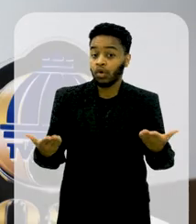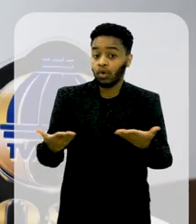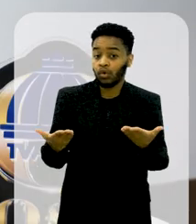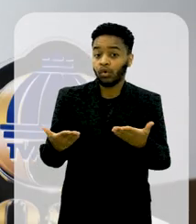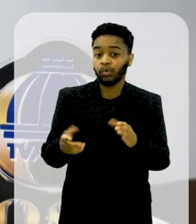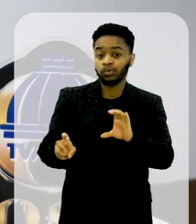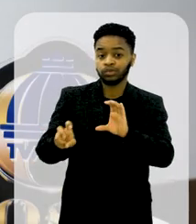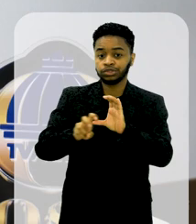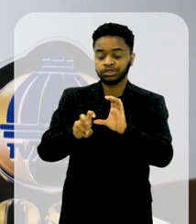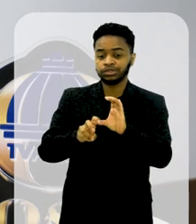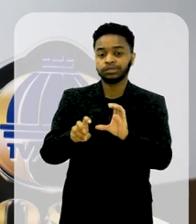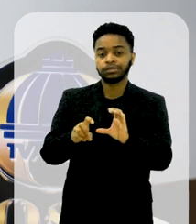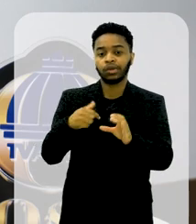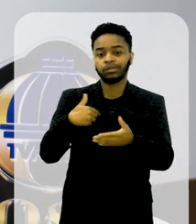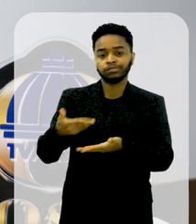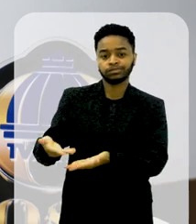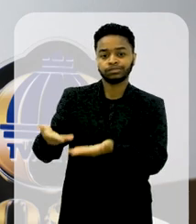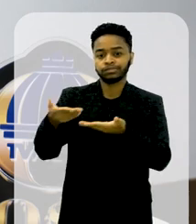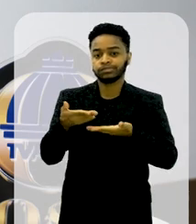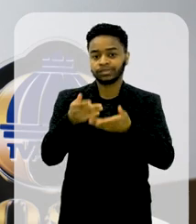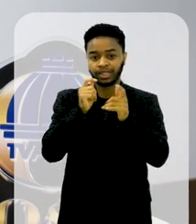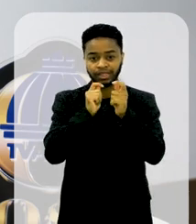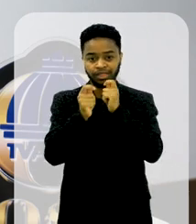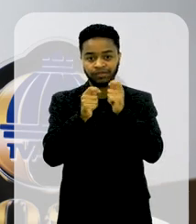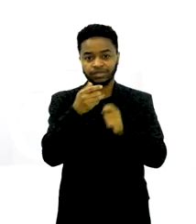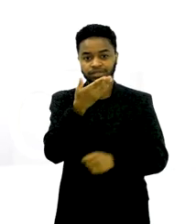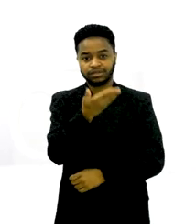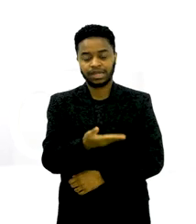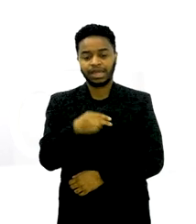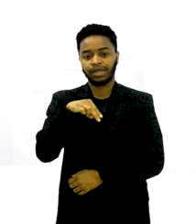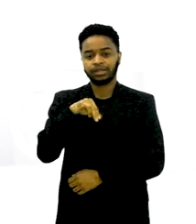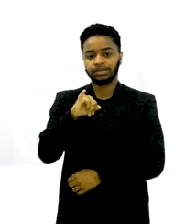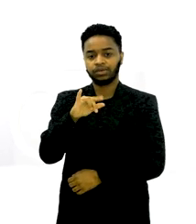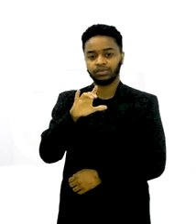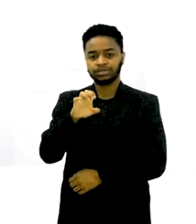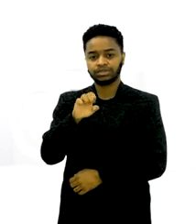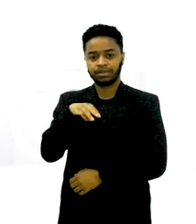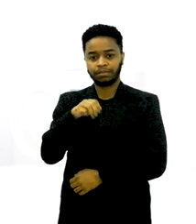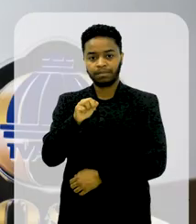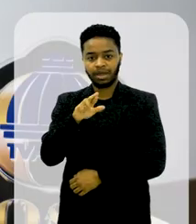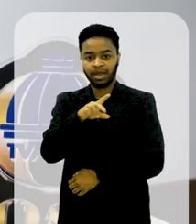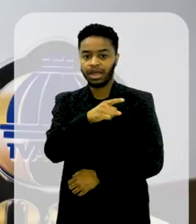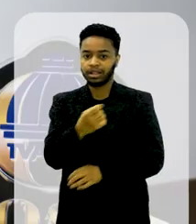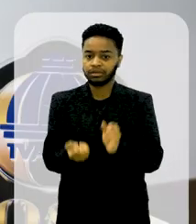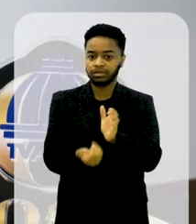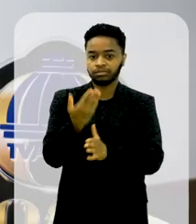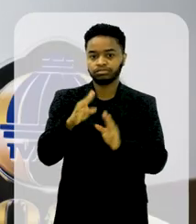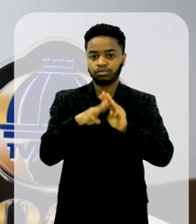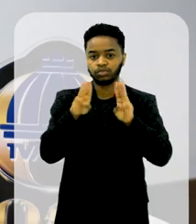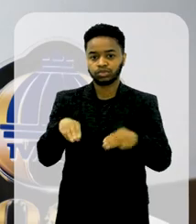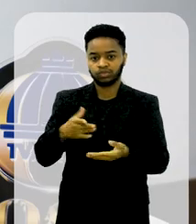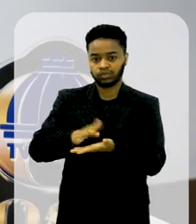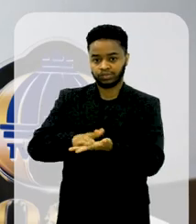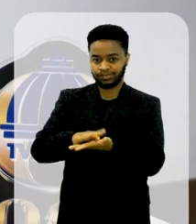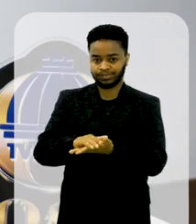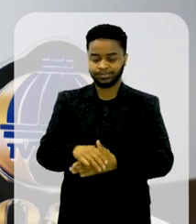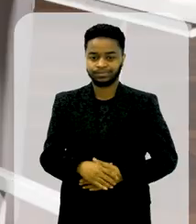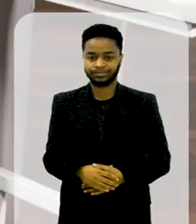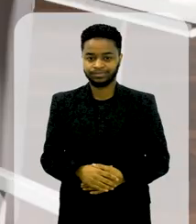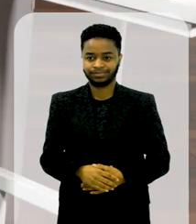hoje no nosso Quintas com Quintais eu tenho a honra de entrevistar nilar Nogueira a fundadora do Museu do